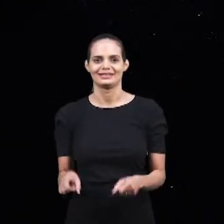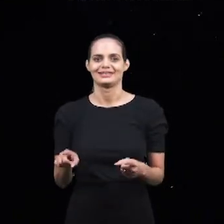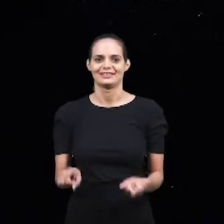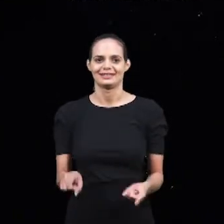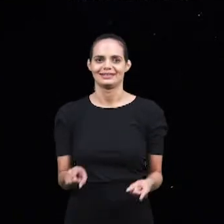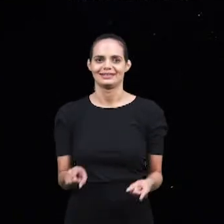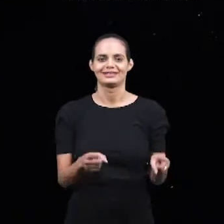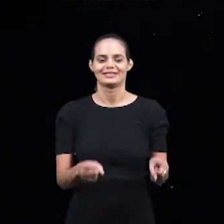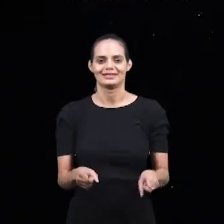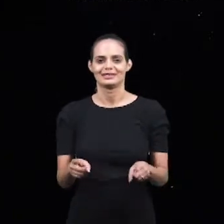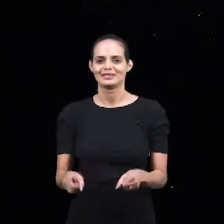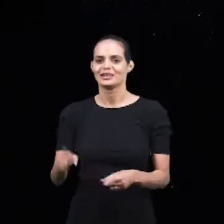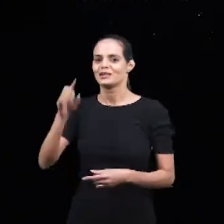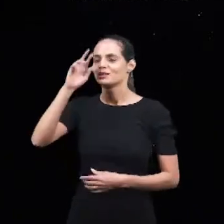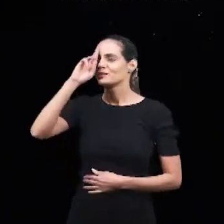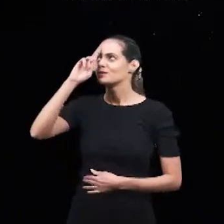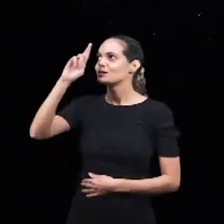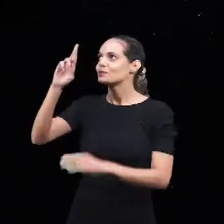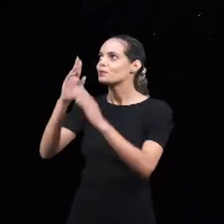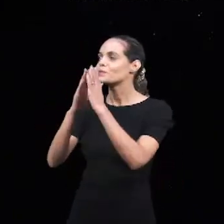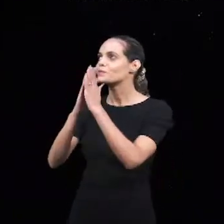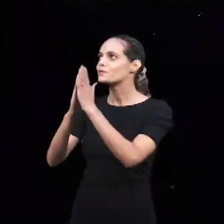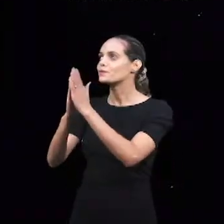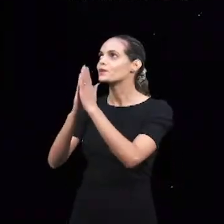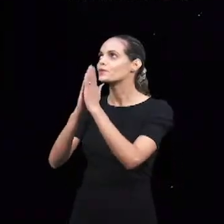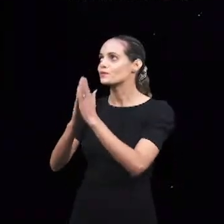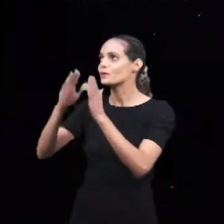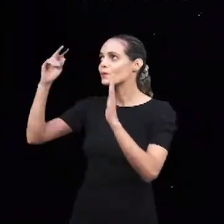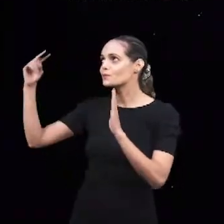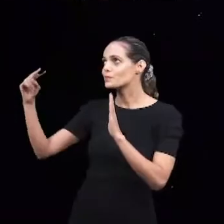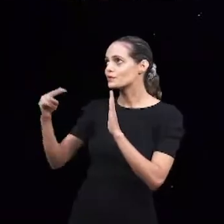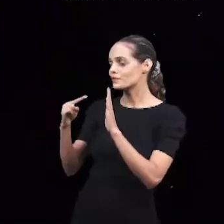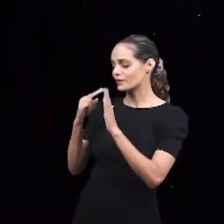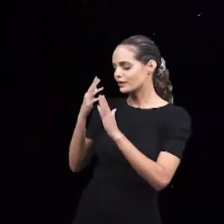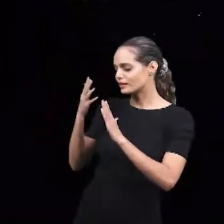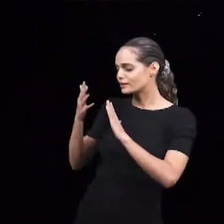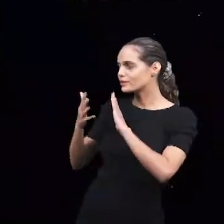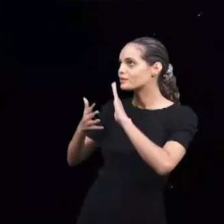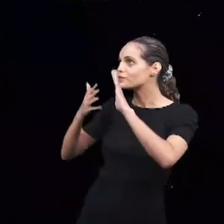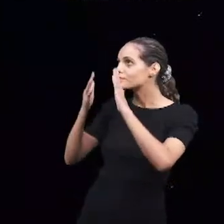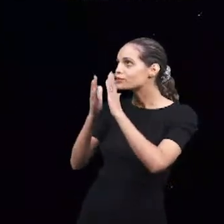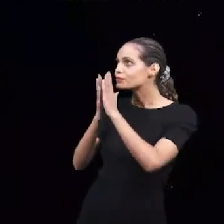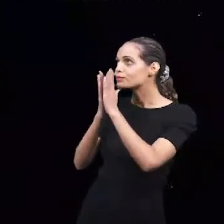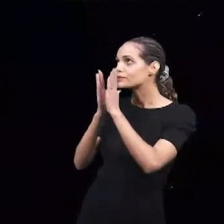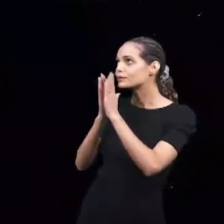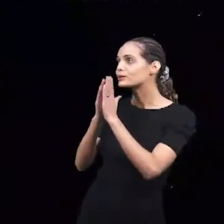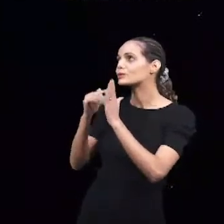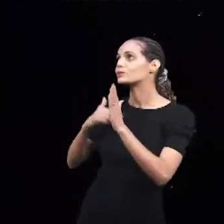Atende a voz do meu clamor.